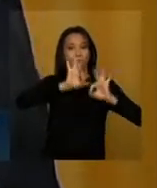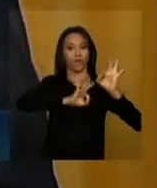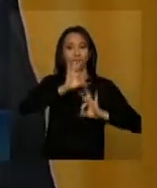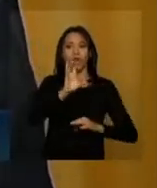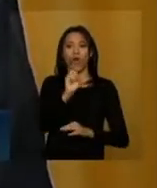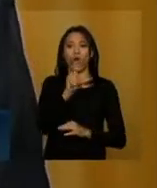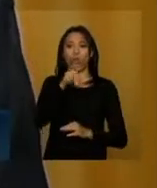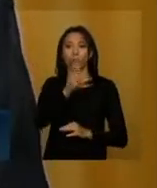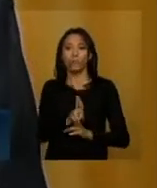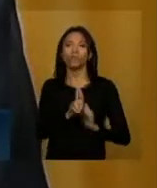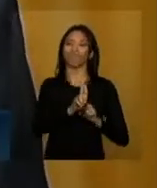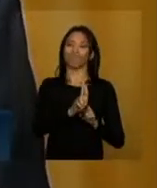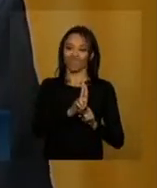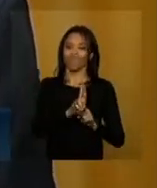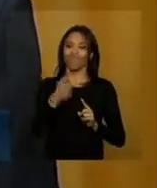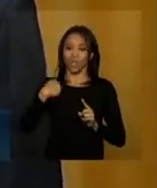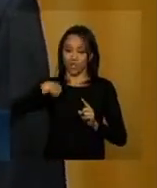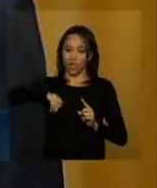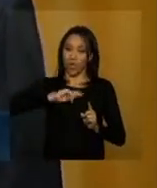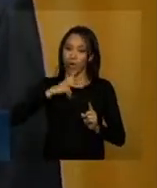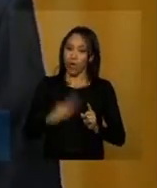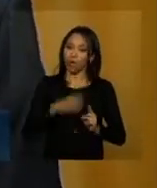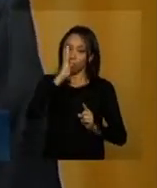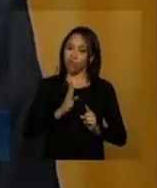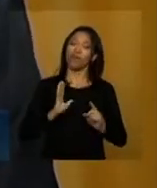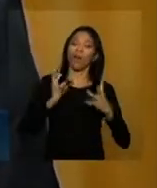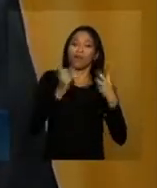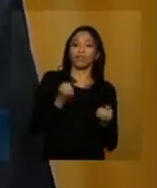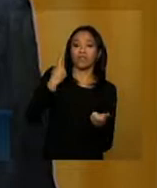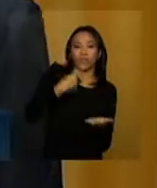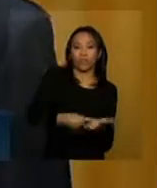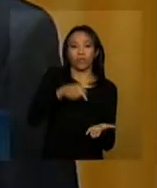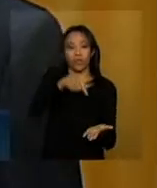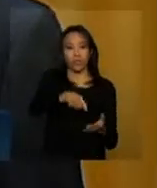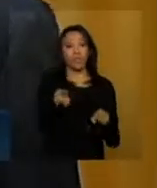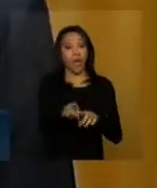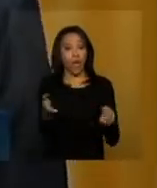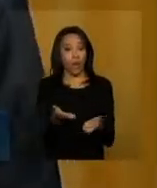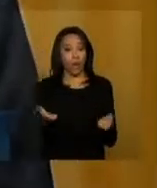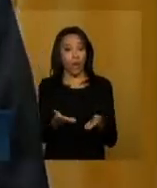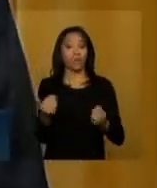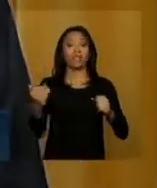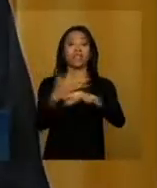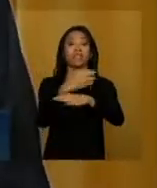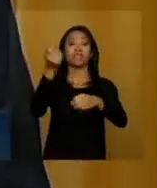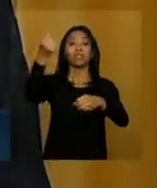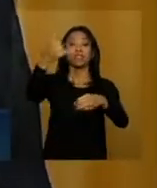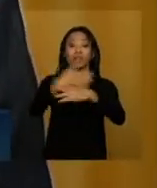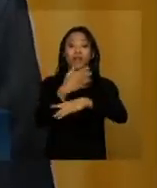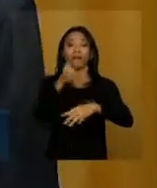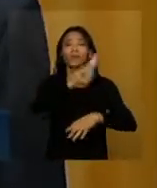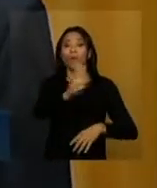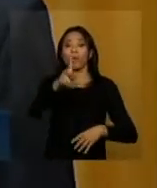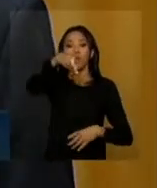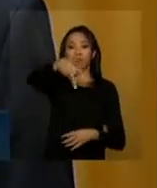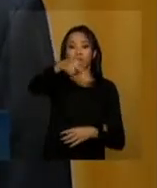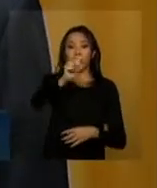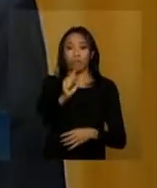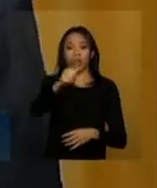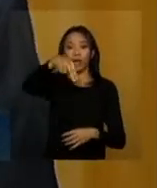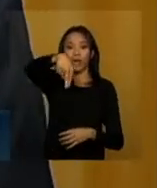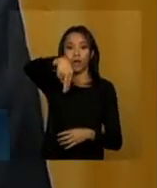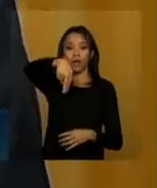pela Unicef, aderiu a esse esforço e, mais uma vez agora, na cidade do Panamá, nós assinamos a promessa